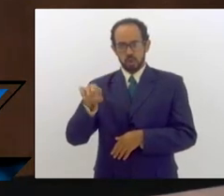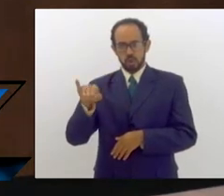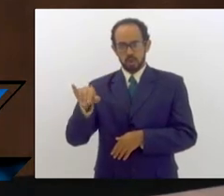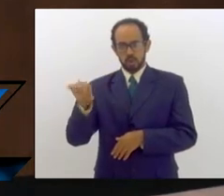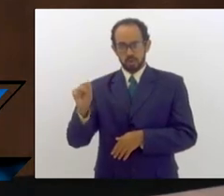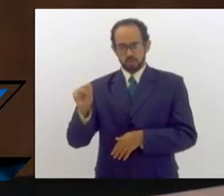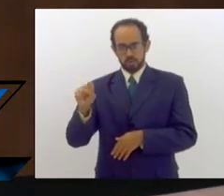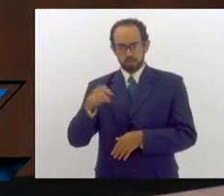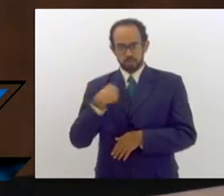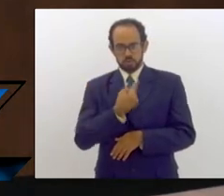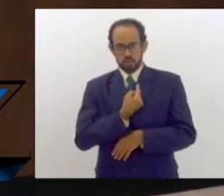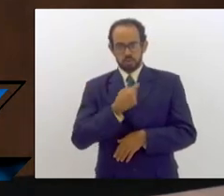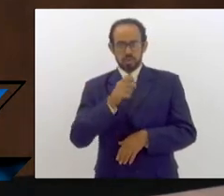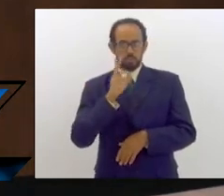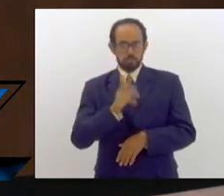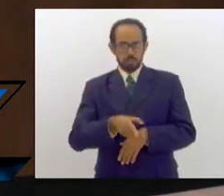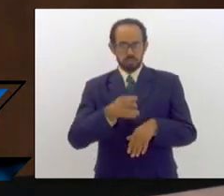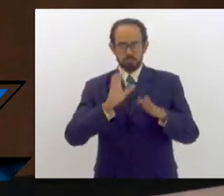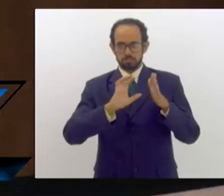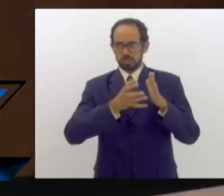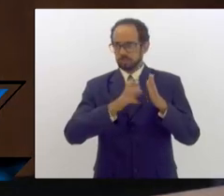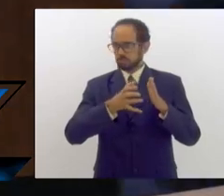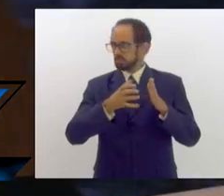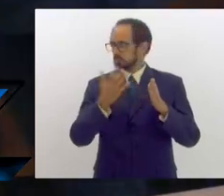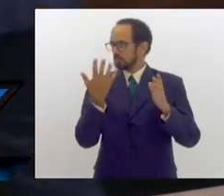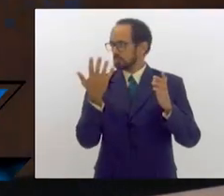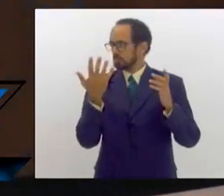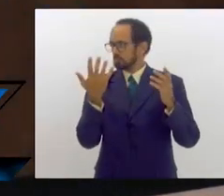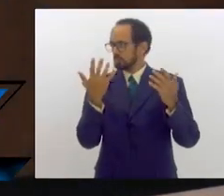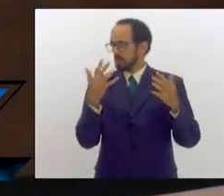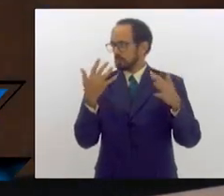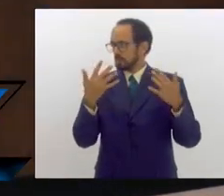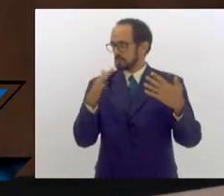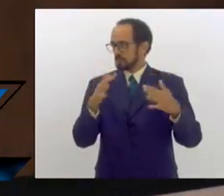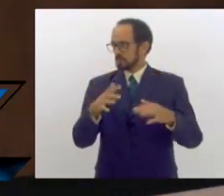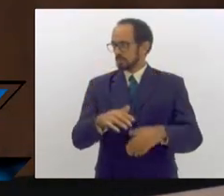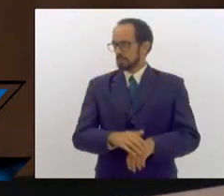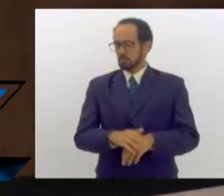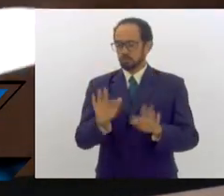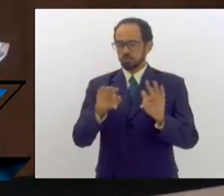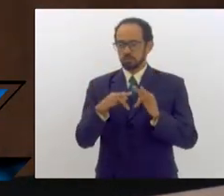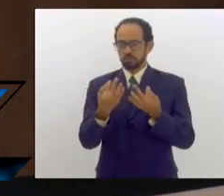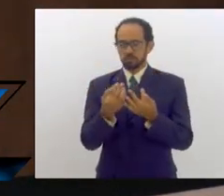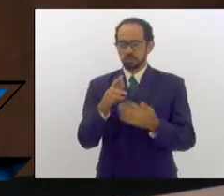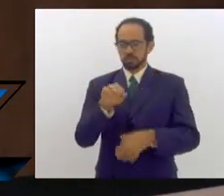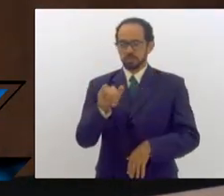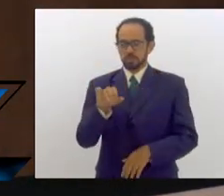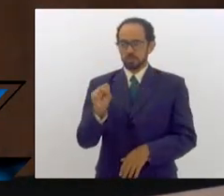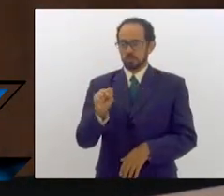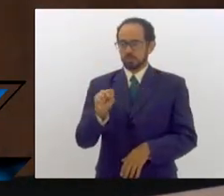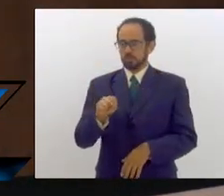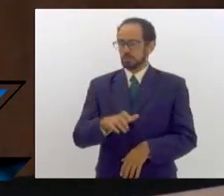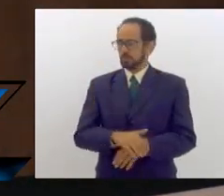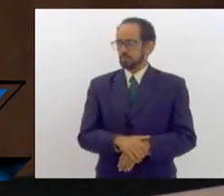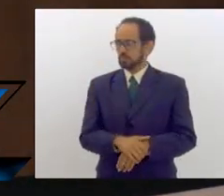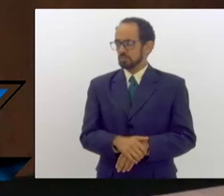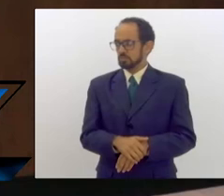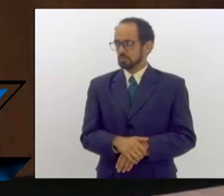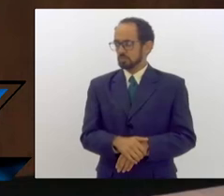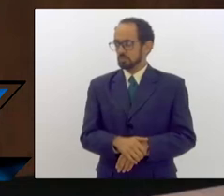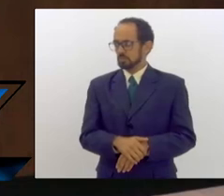partido e eu quero parabenizar a família Reis de um modo geral por essas